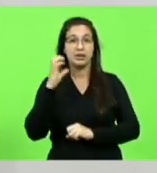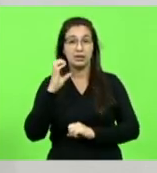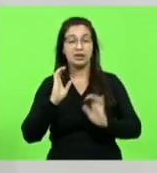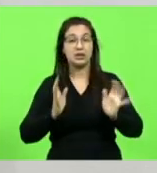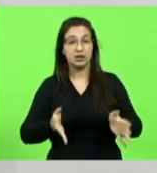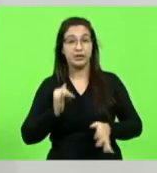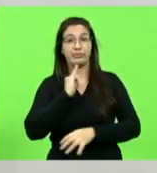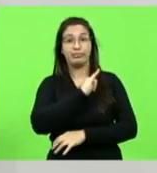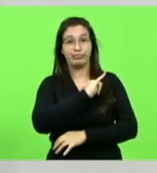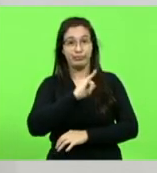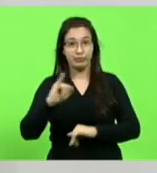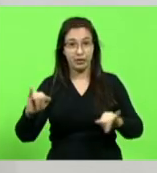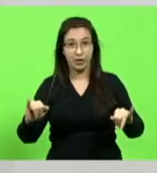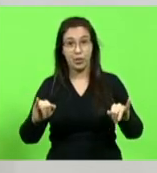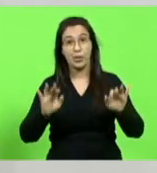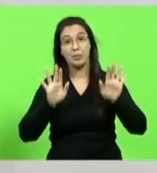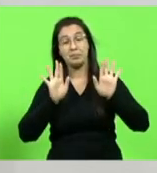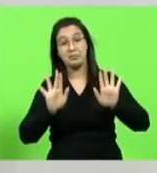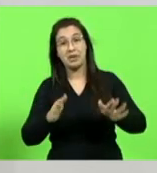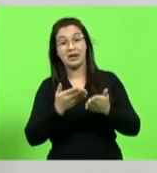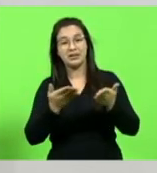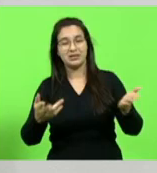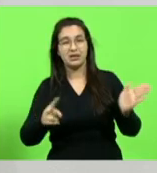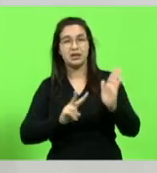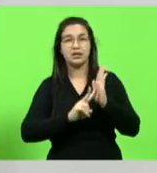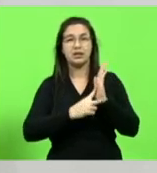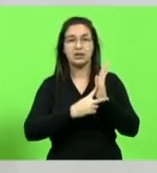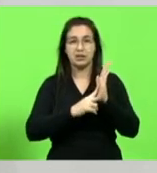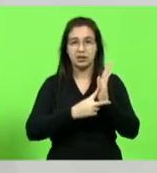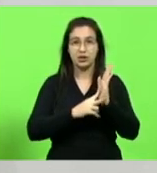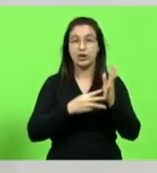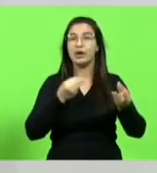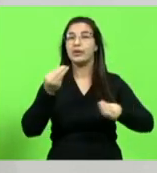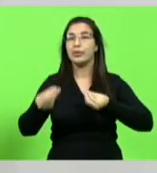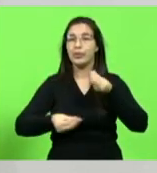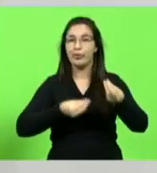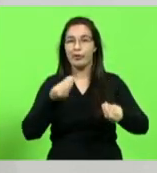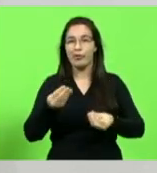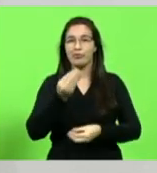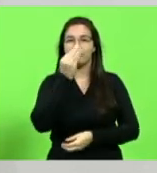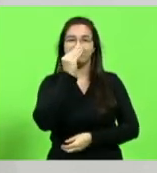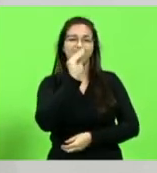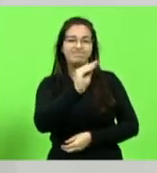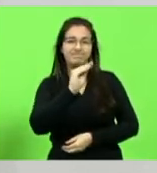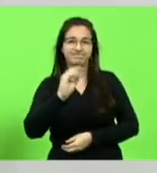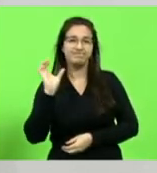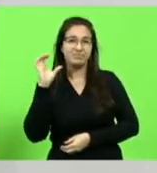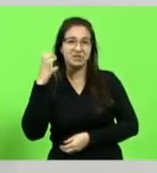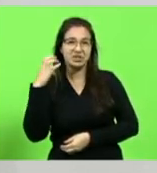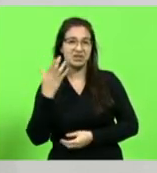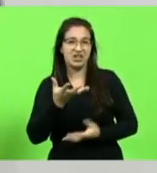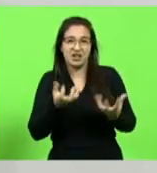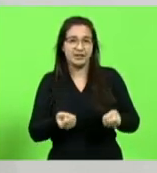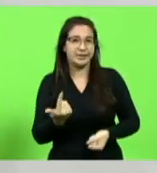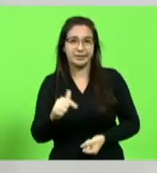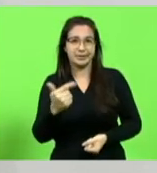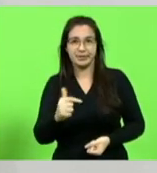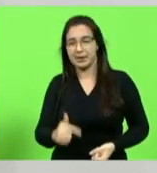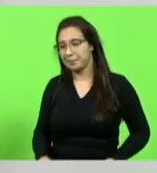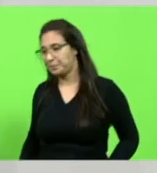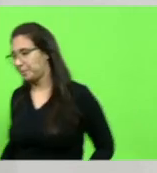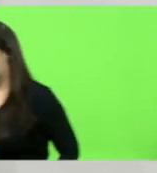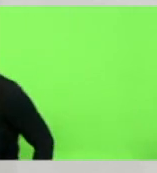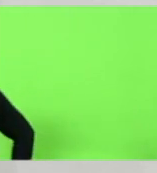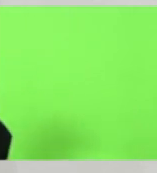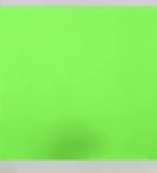Mas esse sindicato, além de não dar bola para a ciência, eles são negacionistas, é isso que